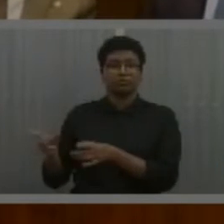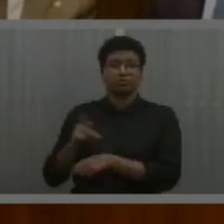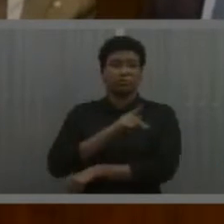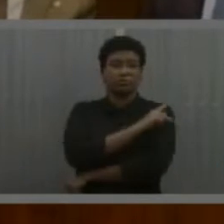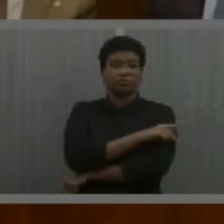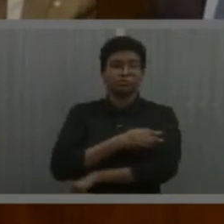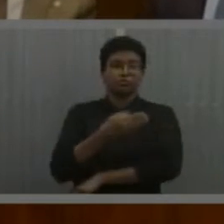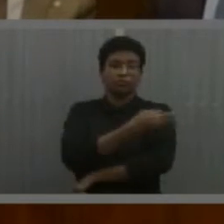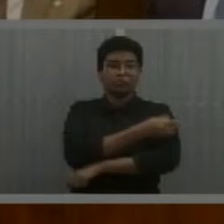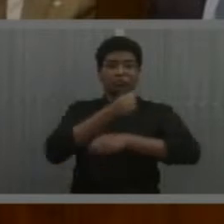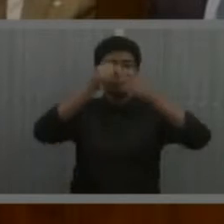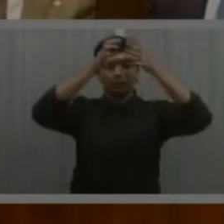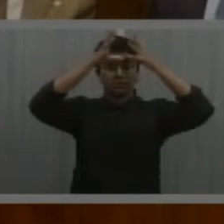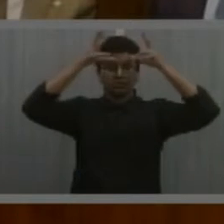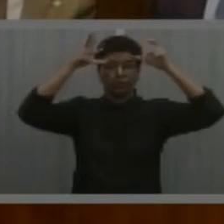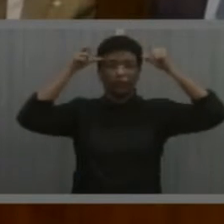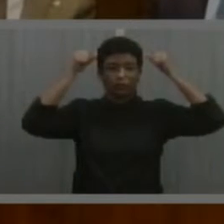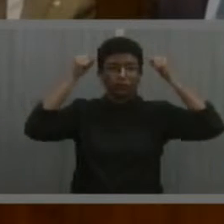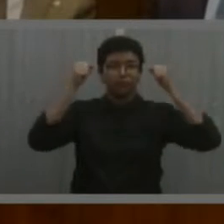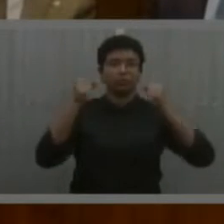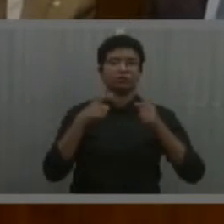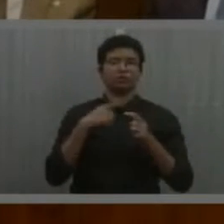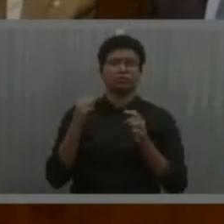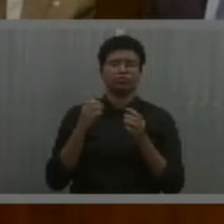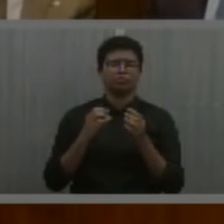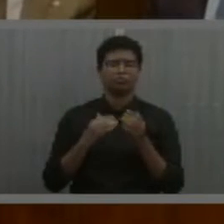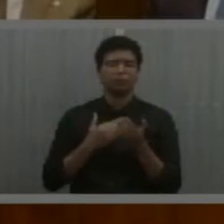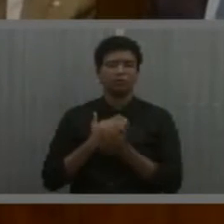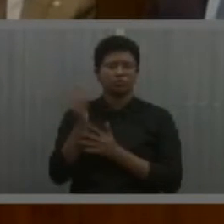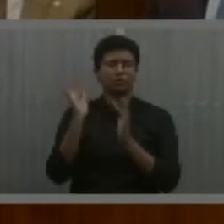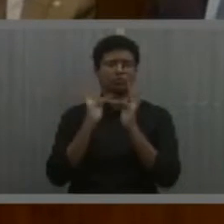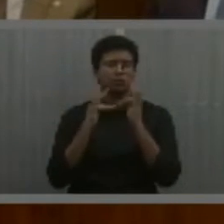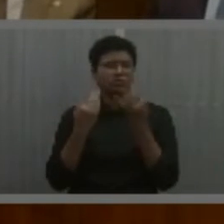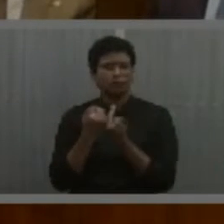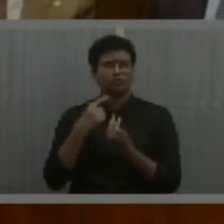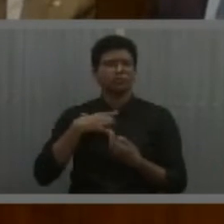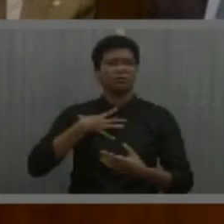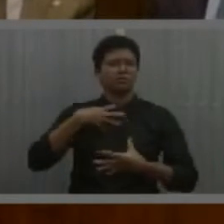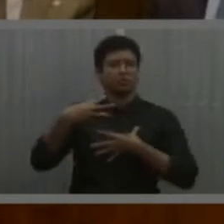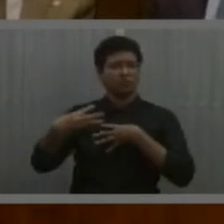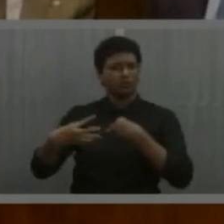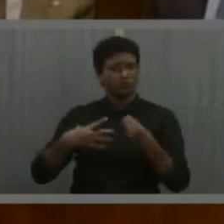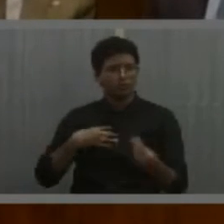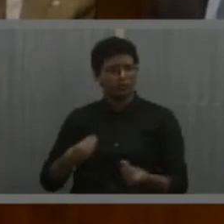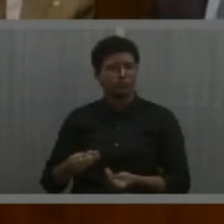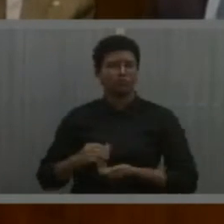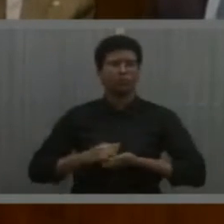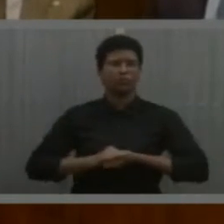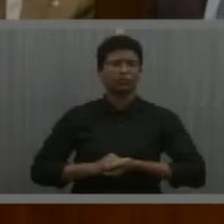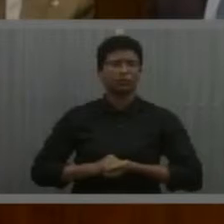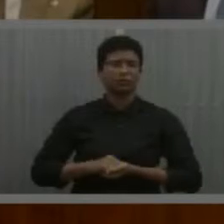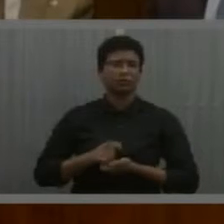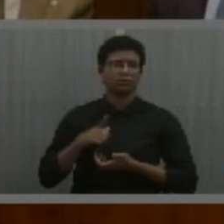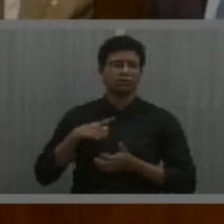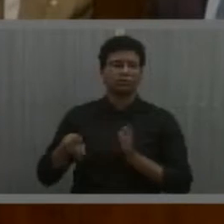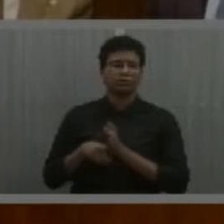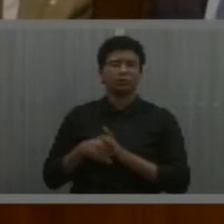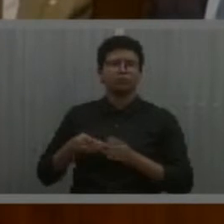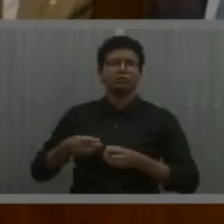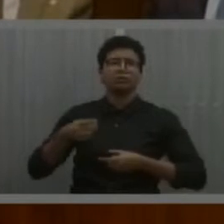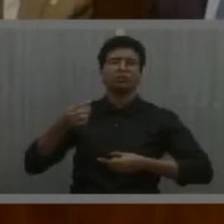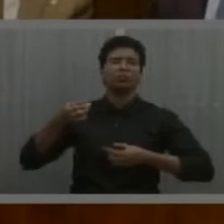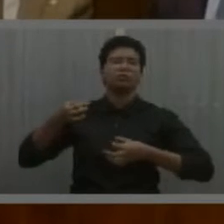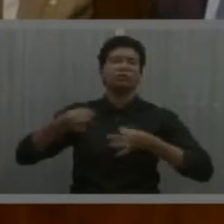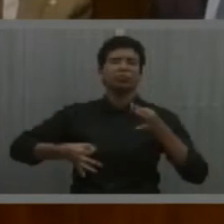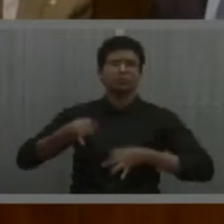do Amazonas. Lá constituiu família, teve filhos e se projetou no cenário jurídico